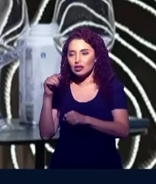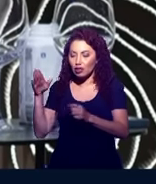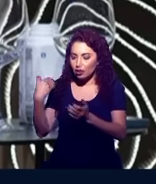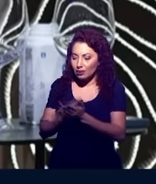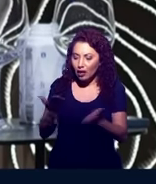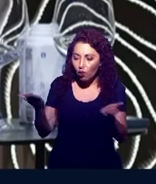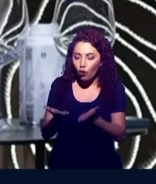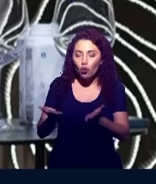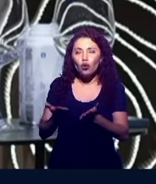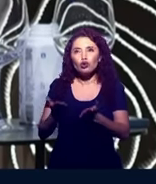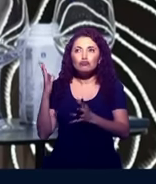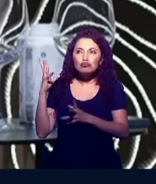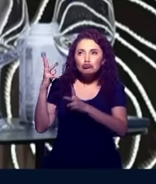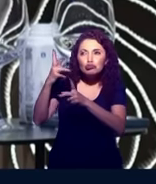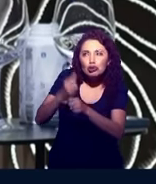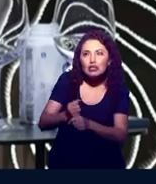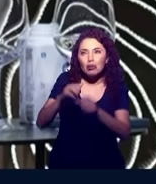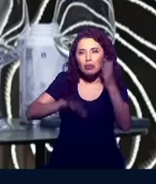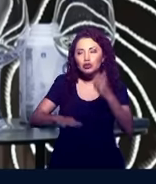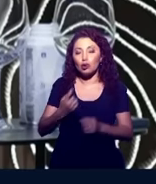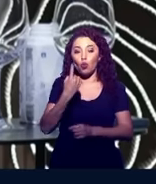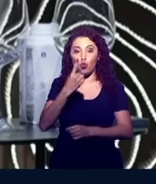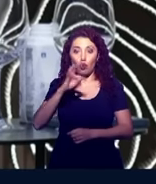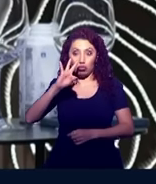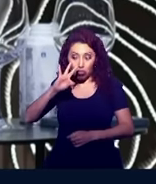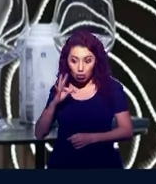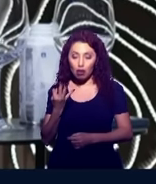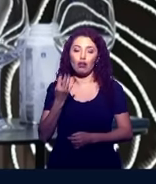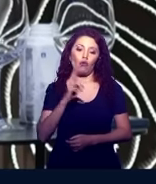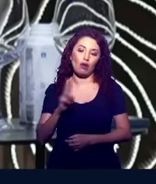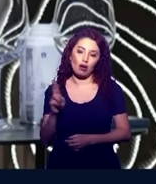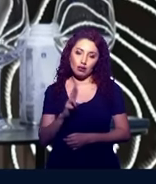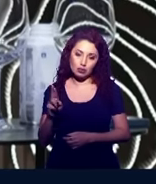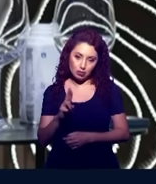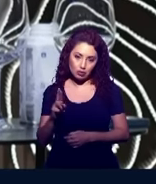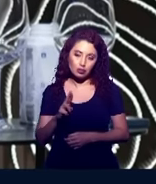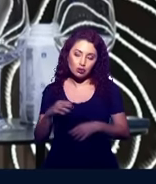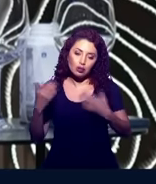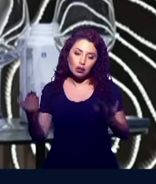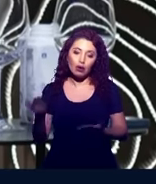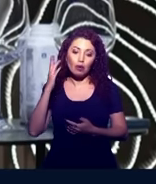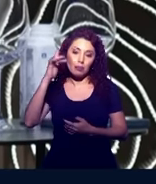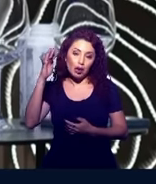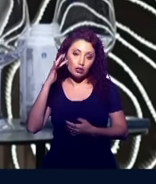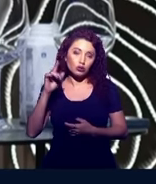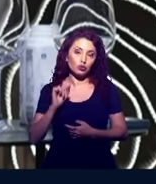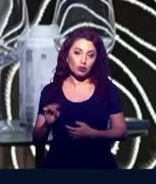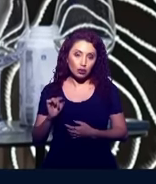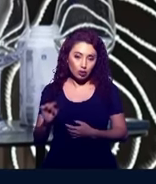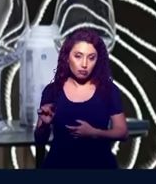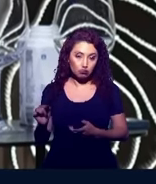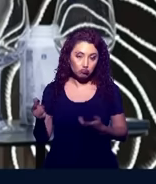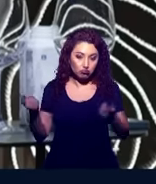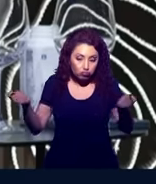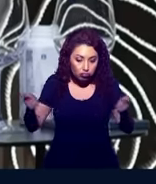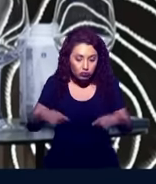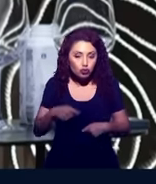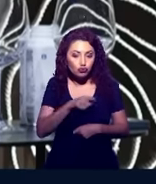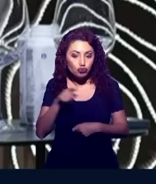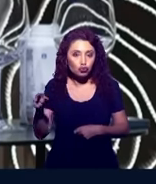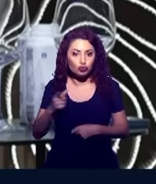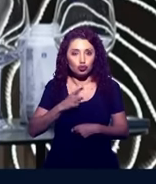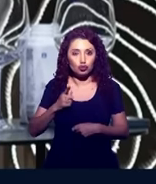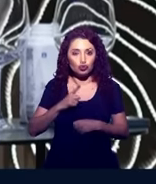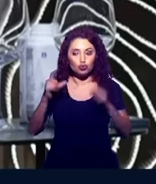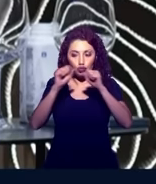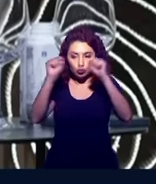trilhão deais Então imagina vocês a possibilidade de você ter um sistema tributário